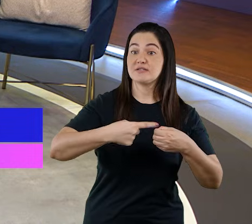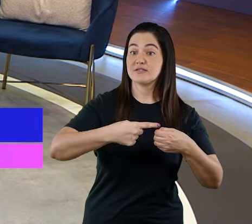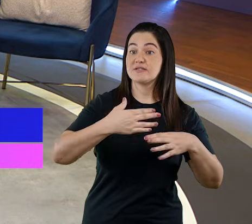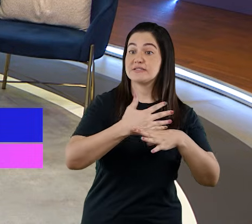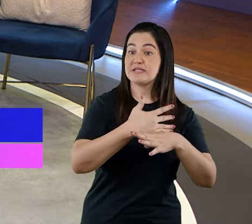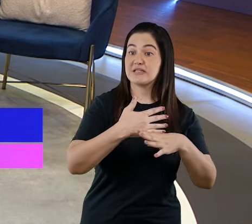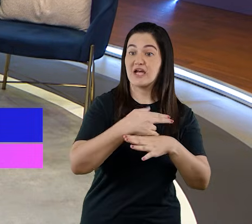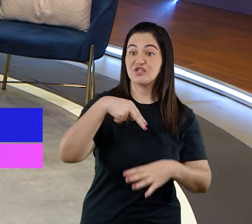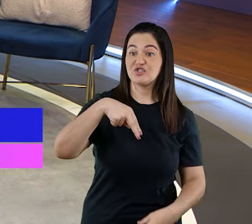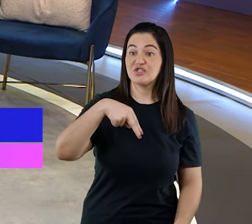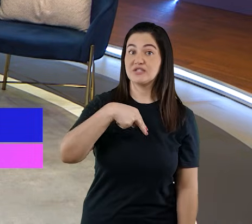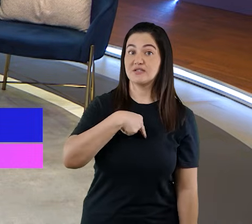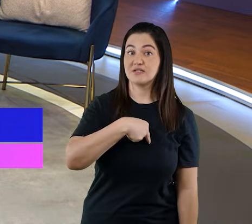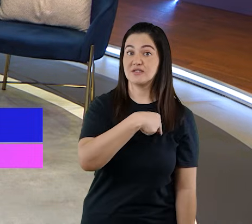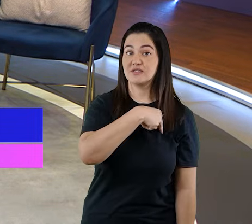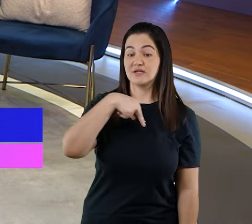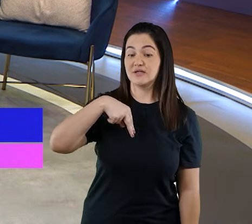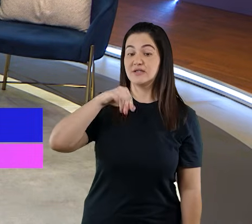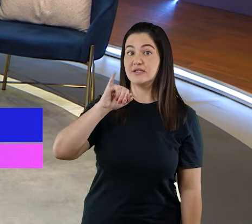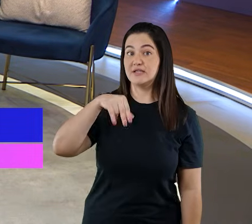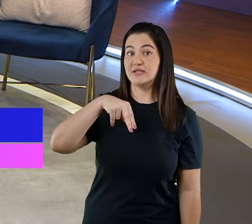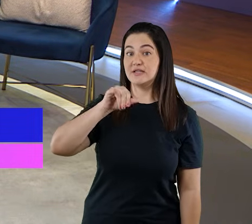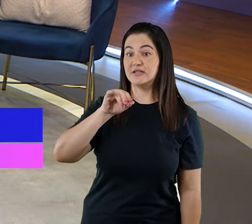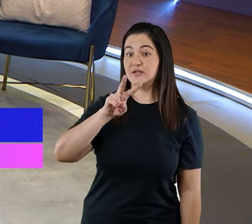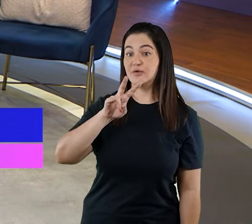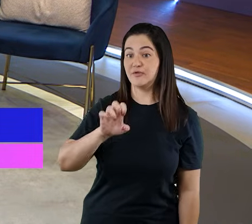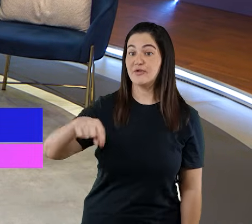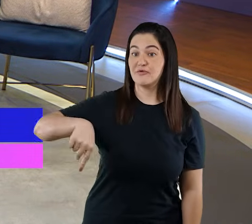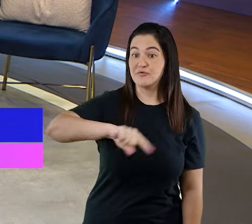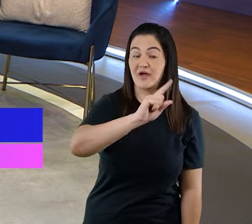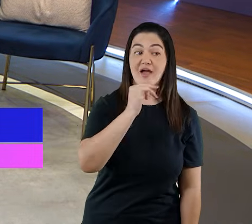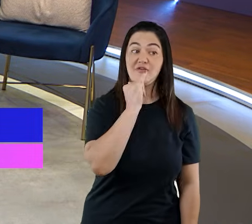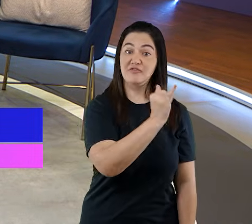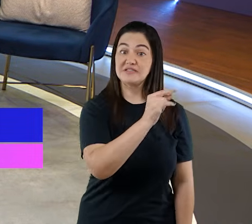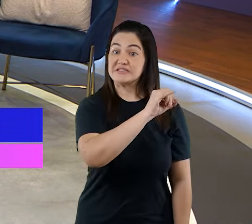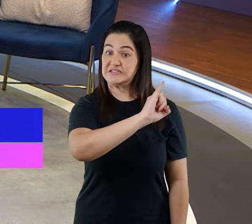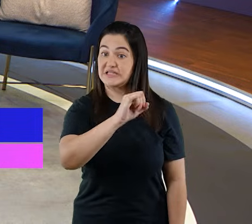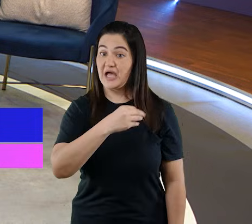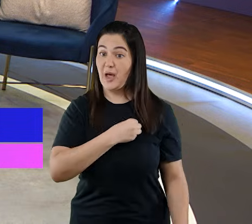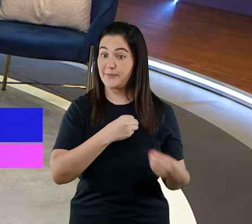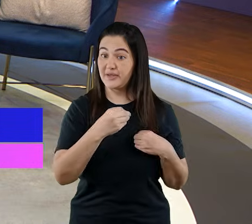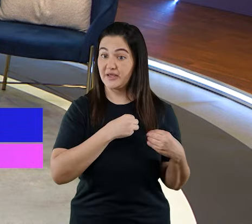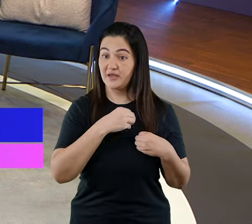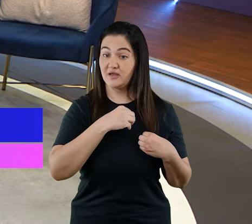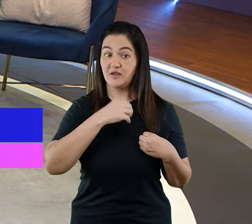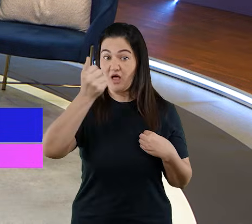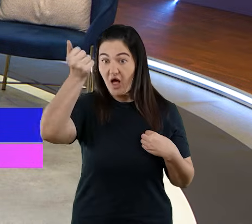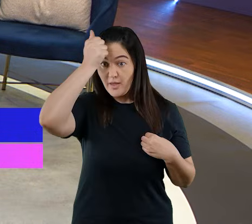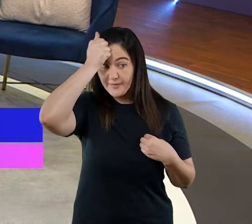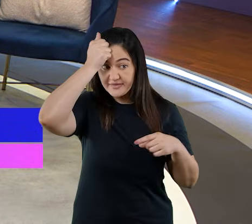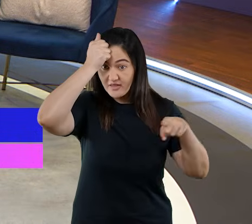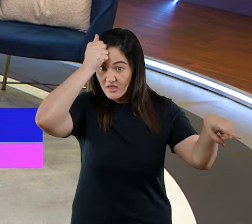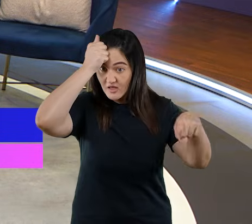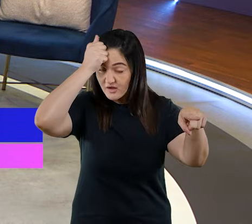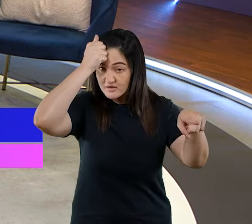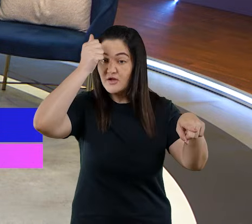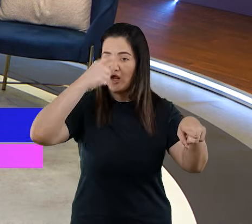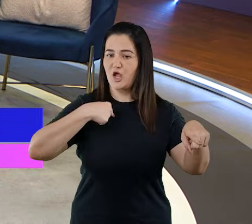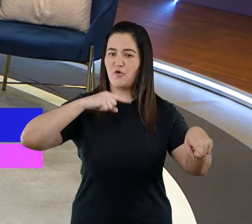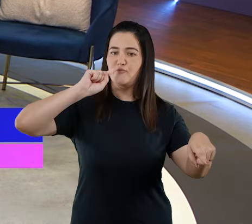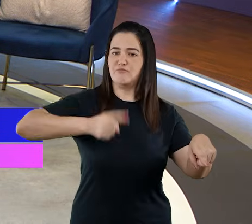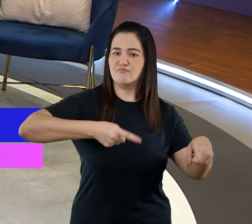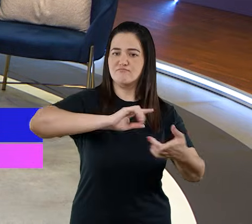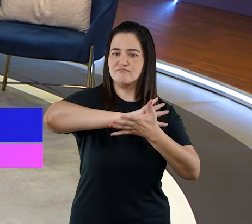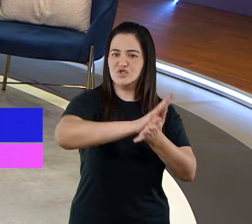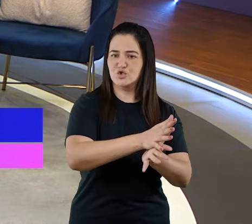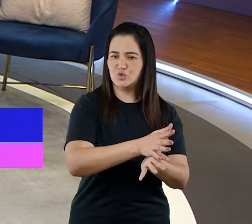caminhos, e então Deus não destruiu a cidade de Nínive. Foi uma profecia condicional. Havia uma circunstância, uma razão, e